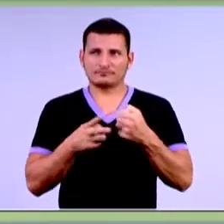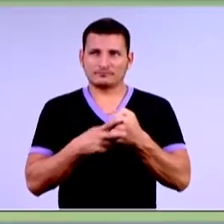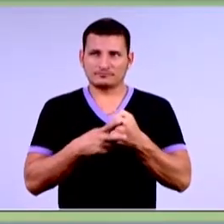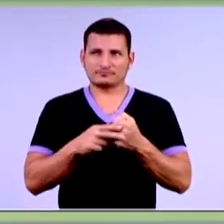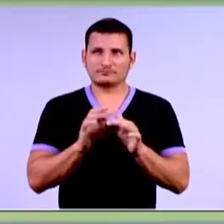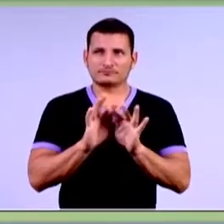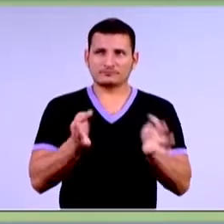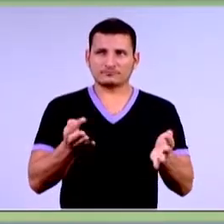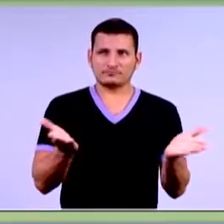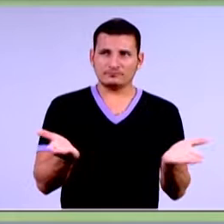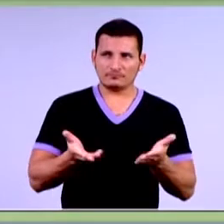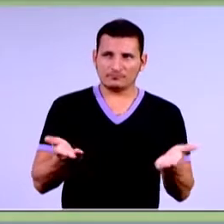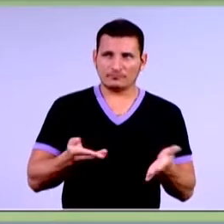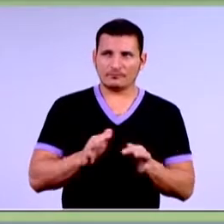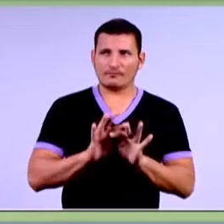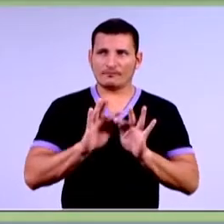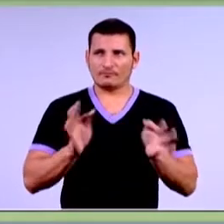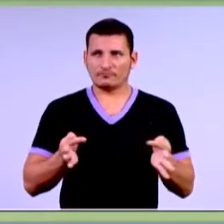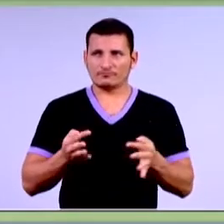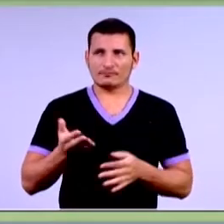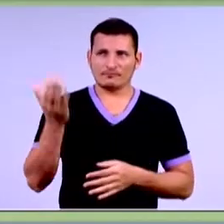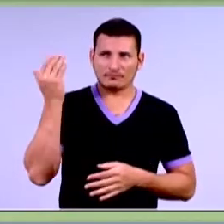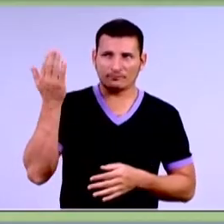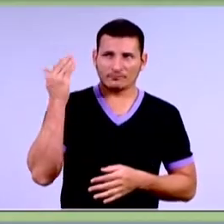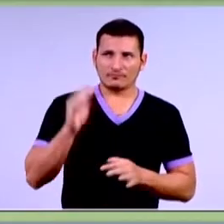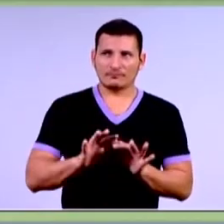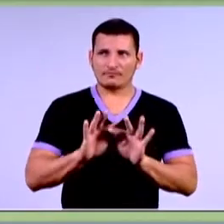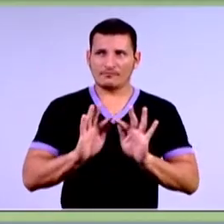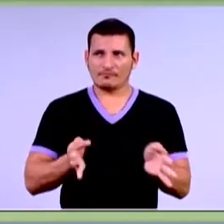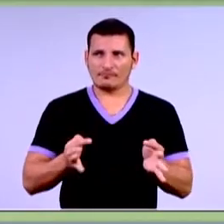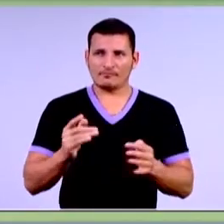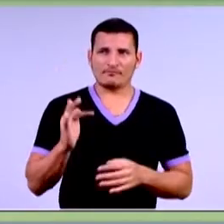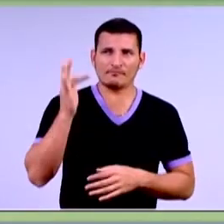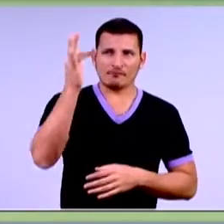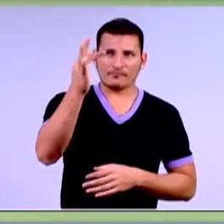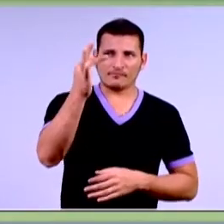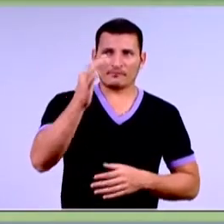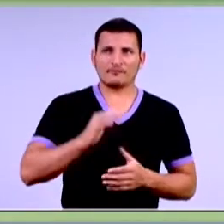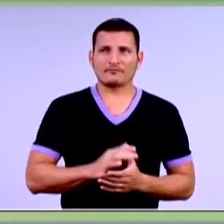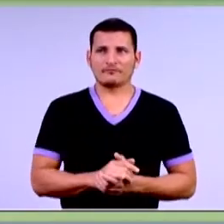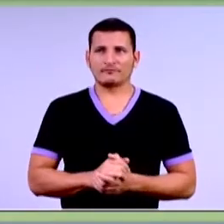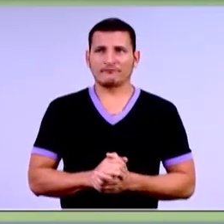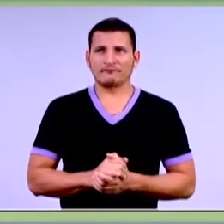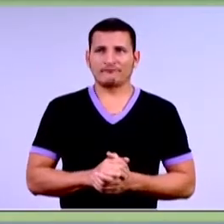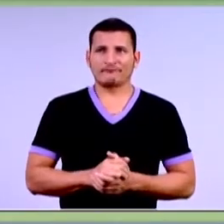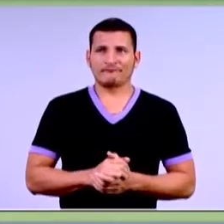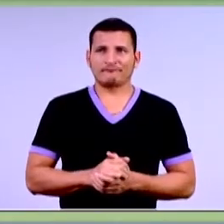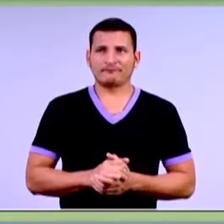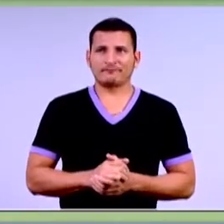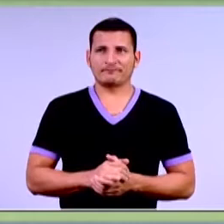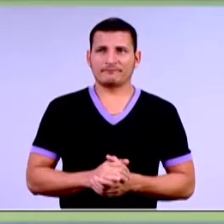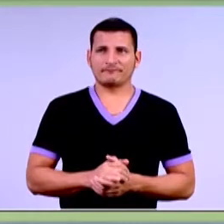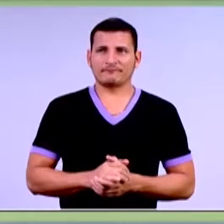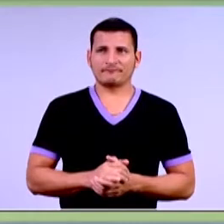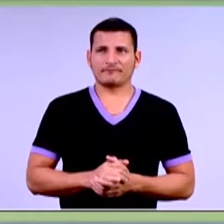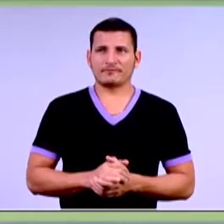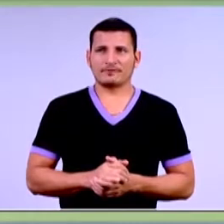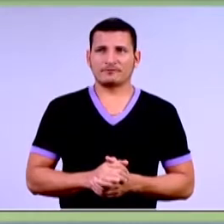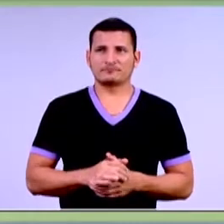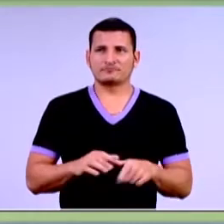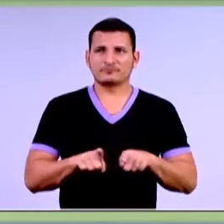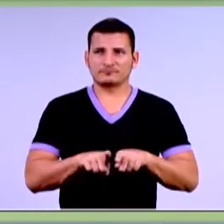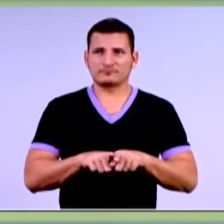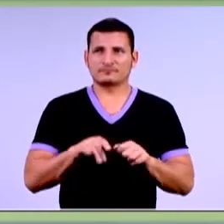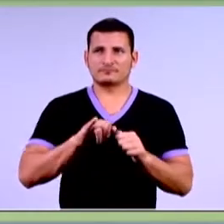preza o simple pés e os impulso ter também estaremos revisando os poços